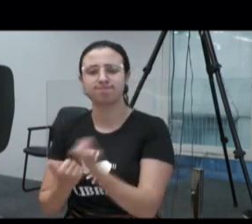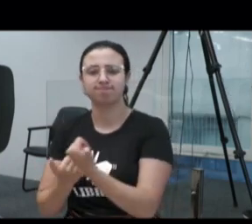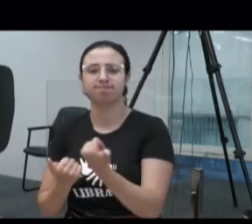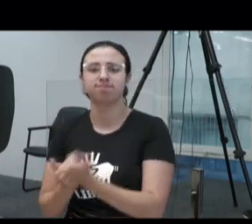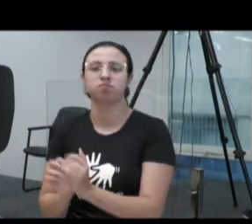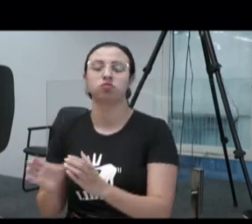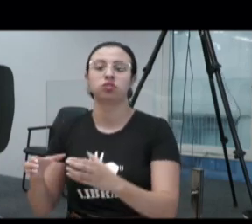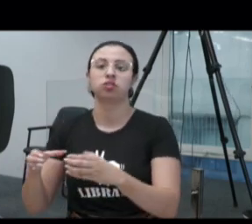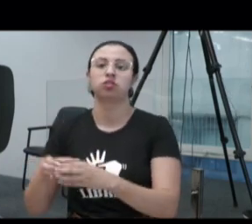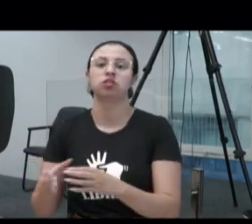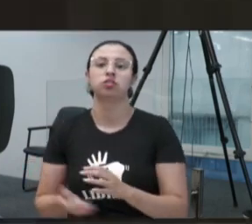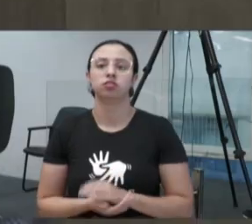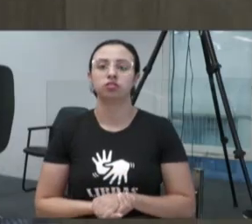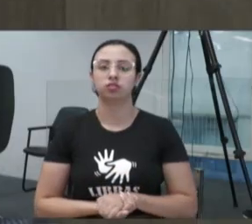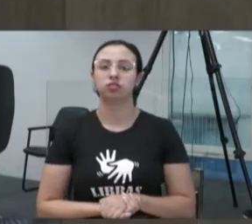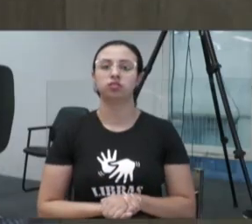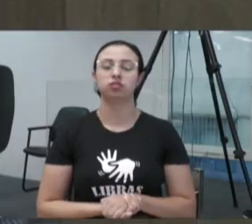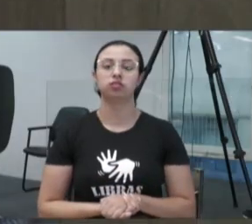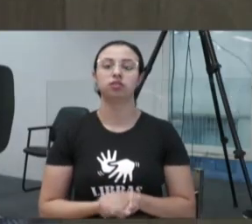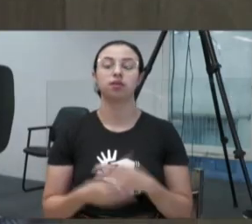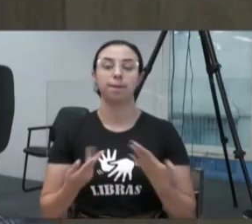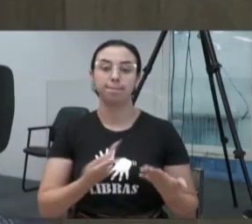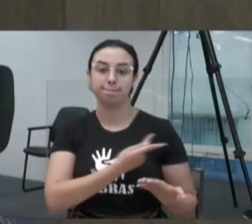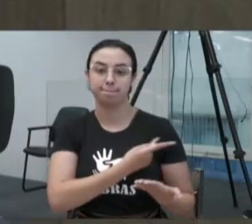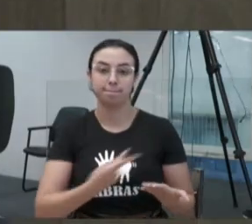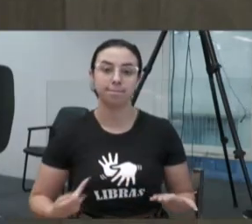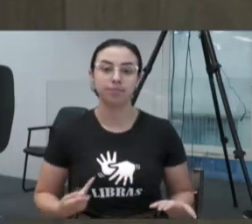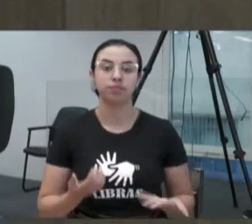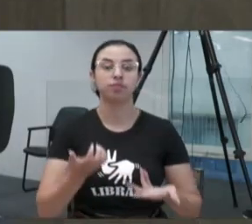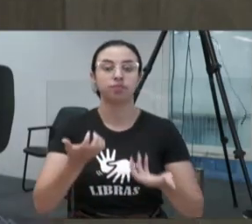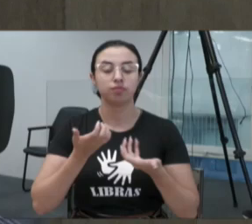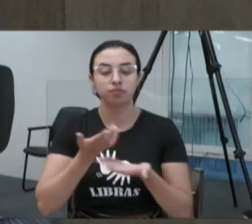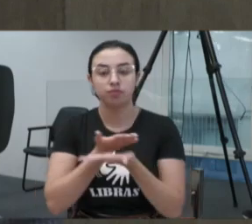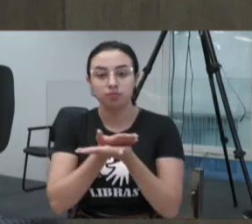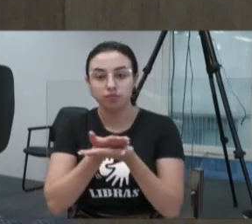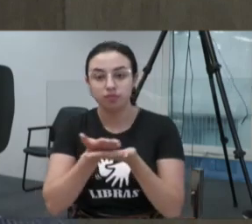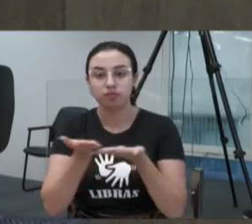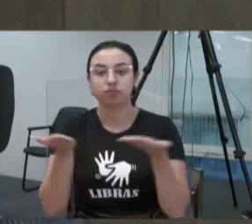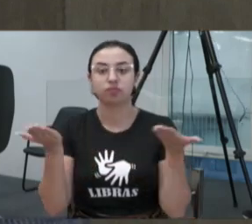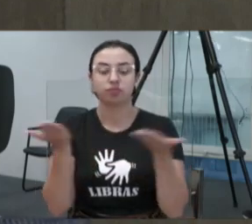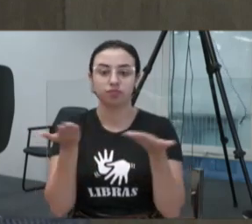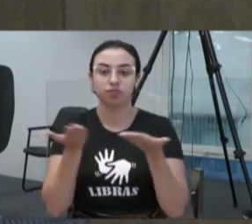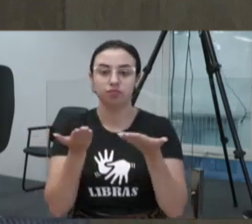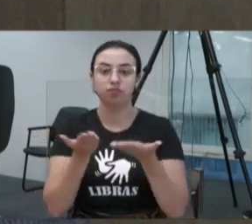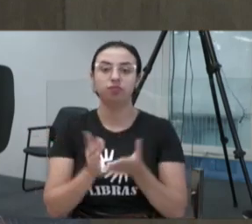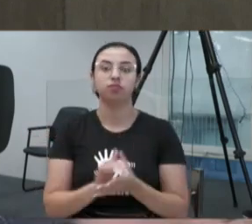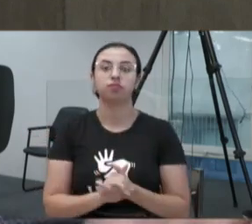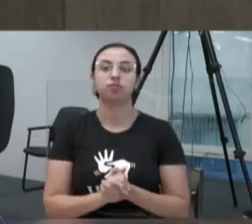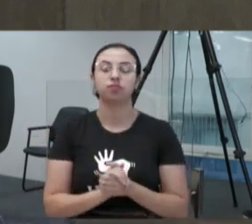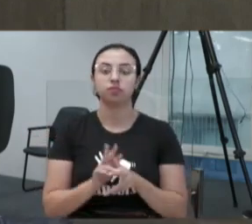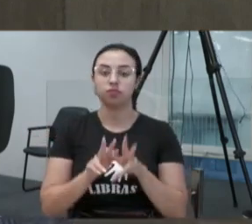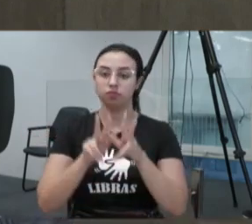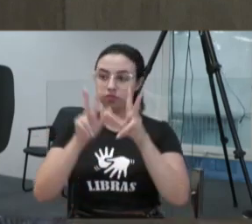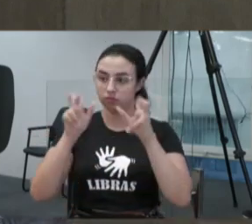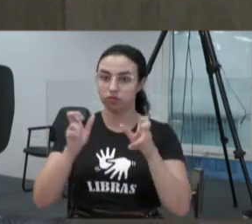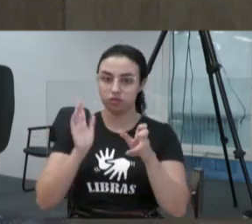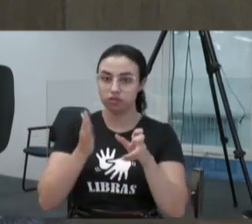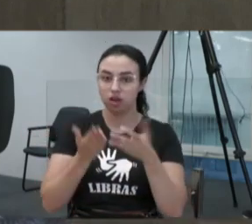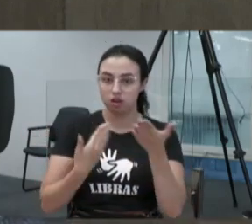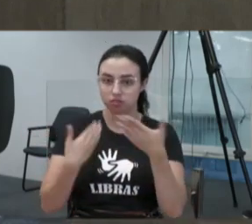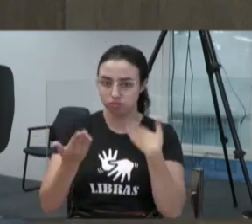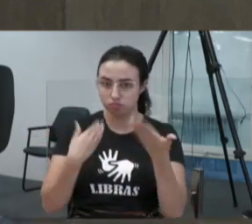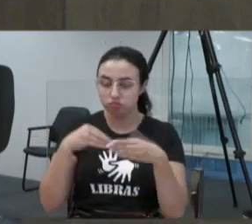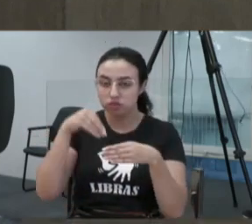associações unificadas. Senhor presidente, queria estar entrando agora até dentro do assunto que tratamos há pouco lá